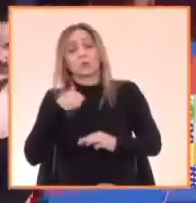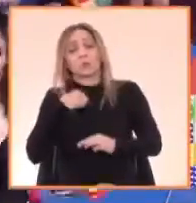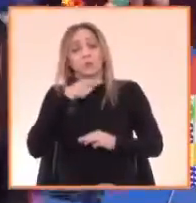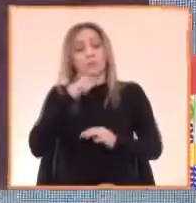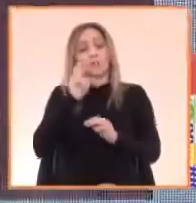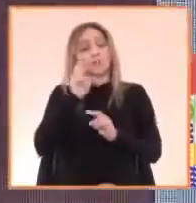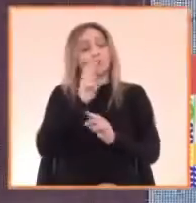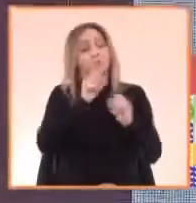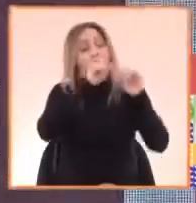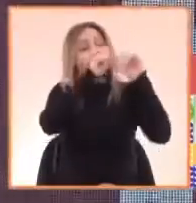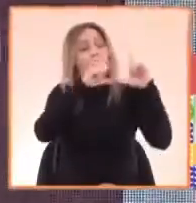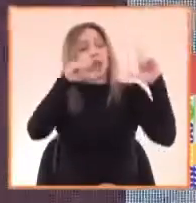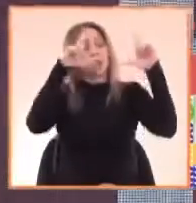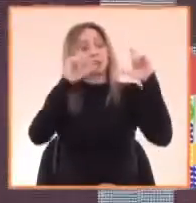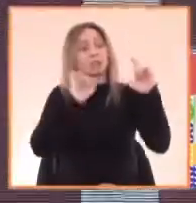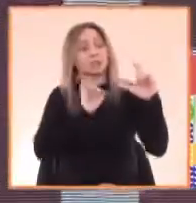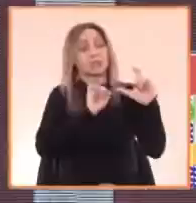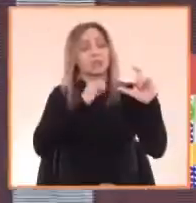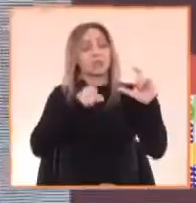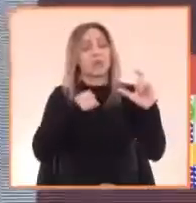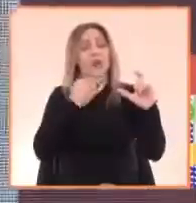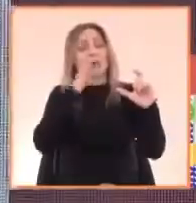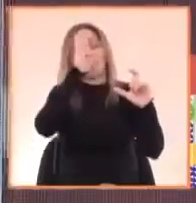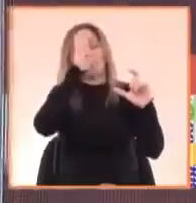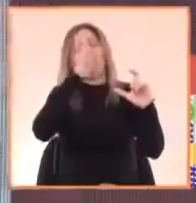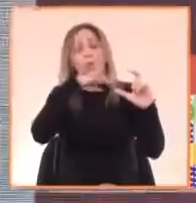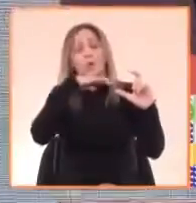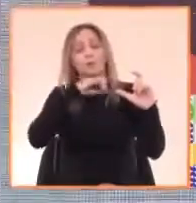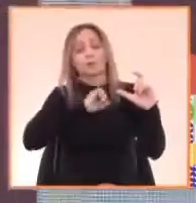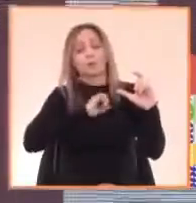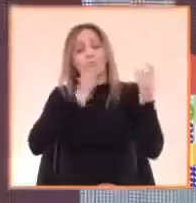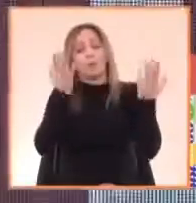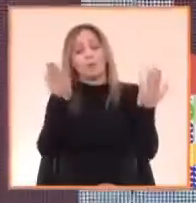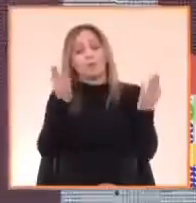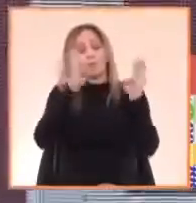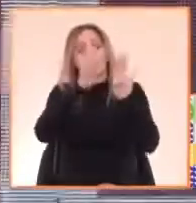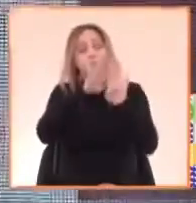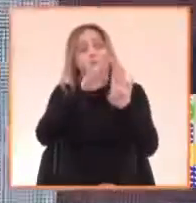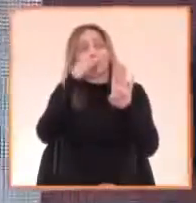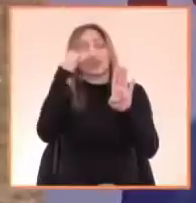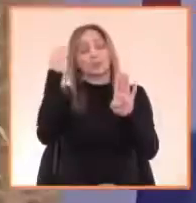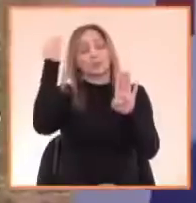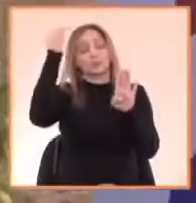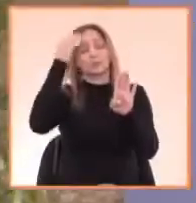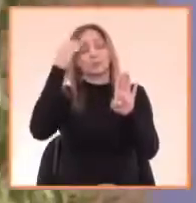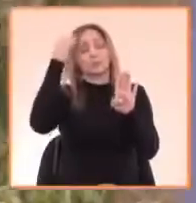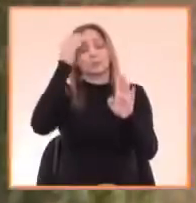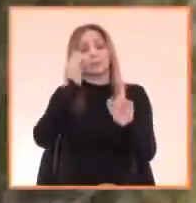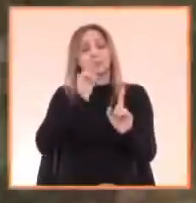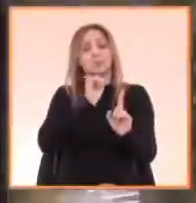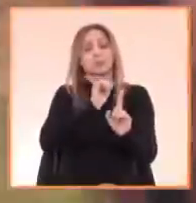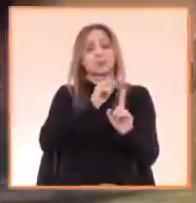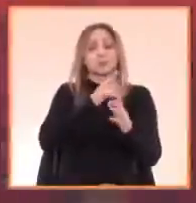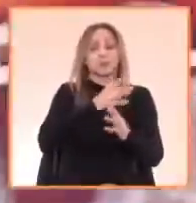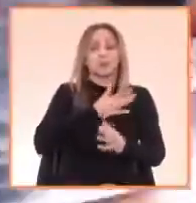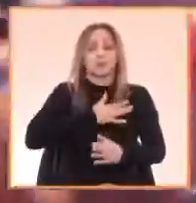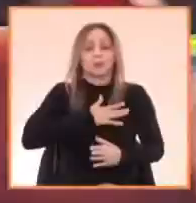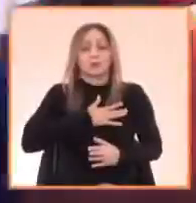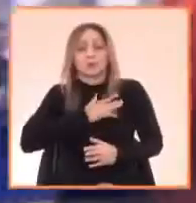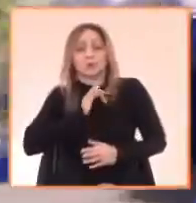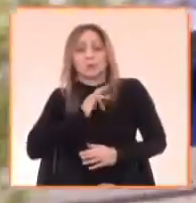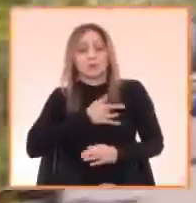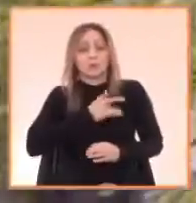retrato, fecho a porta do meu quarto e sonho contigo. Nos beijamos, nos amamos